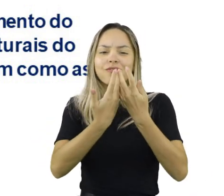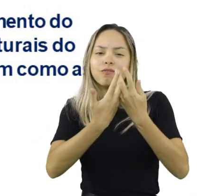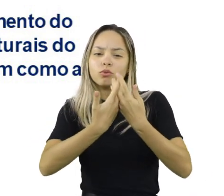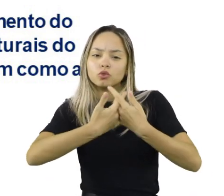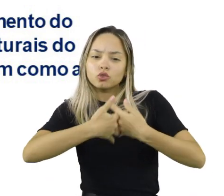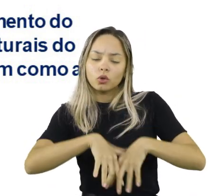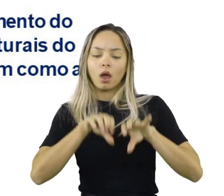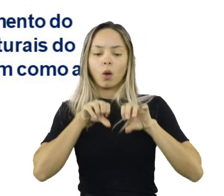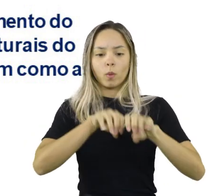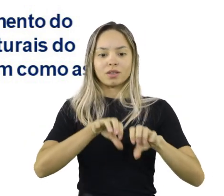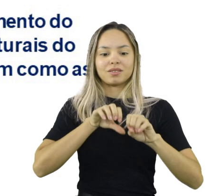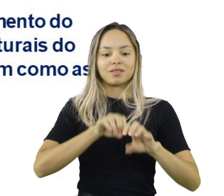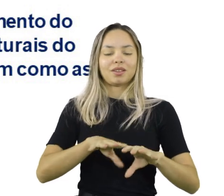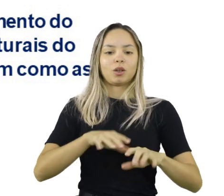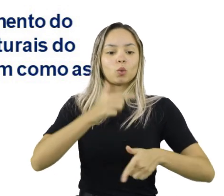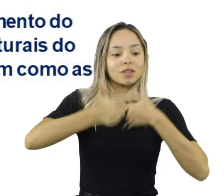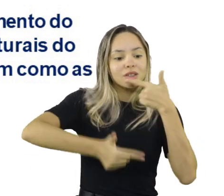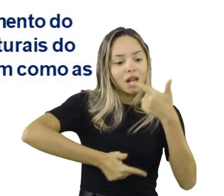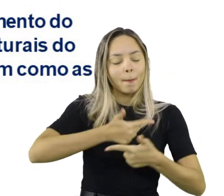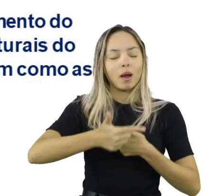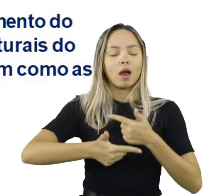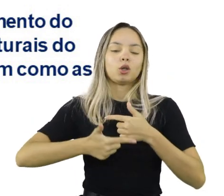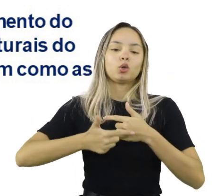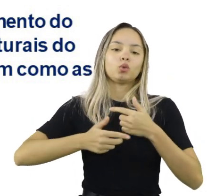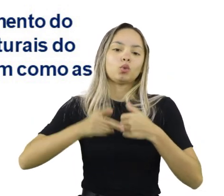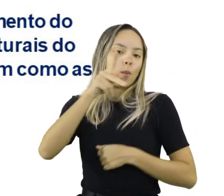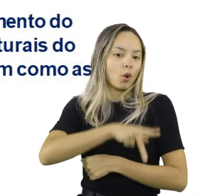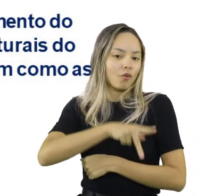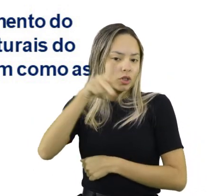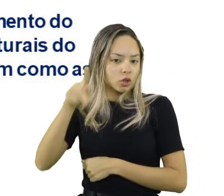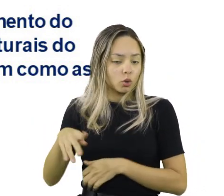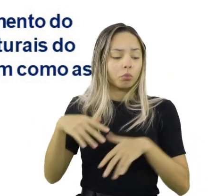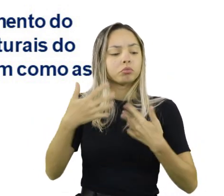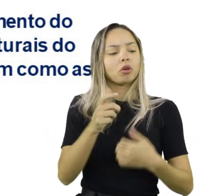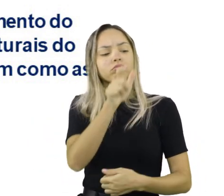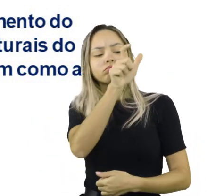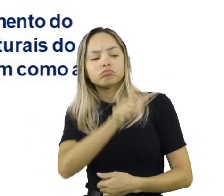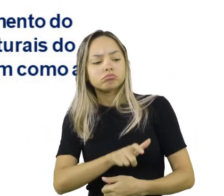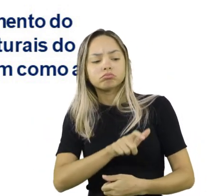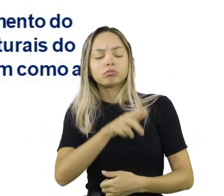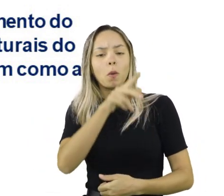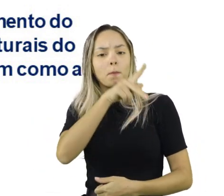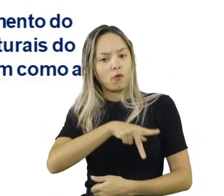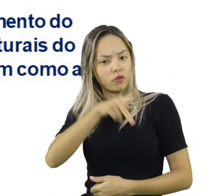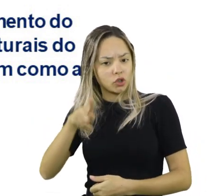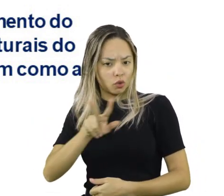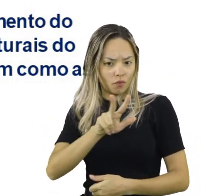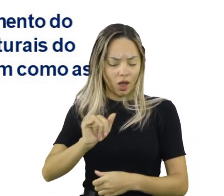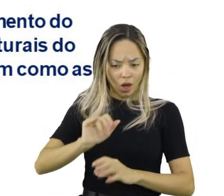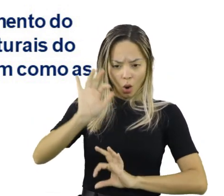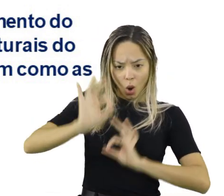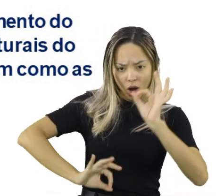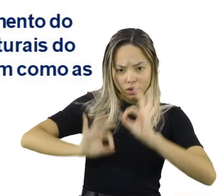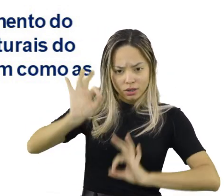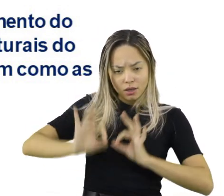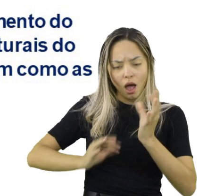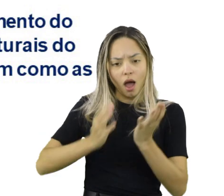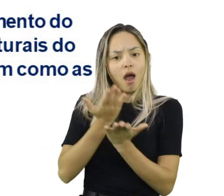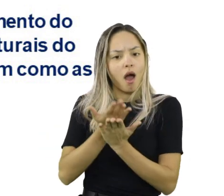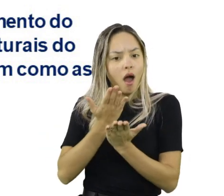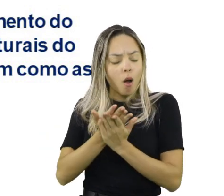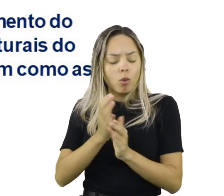professor, como é que vai se dar efetivamente o trabalho do professor. Então, esse professor ele vai planejar e vai ministrar suas aulas, ele